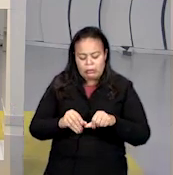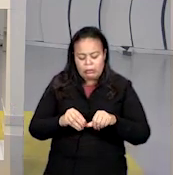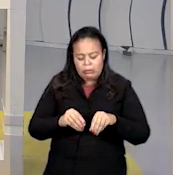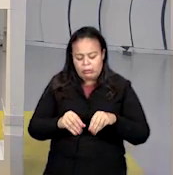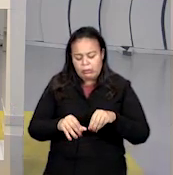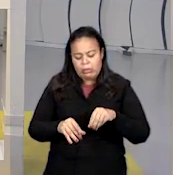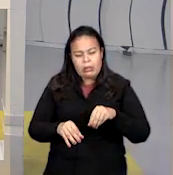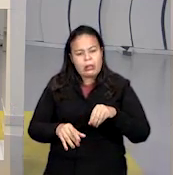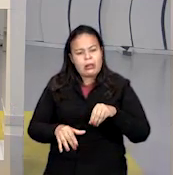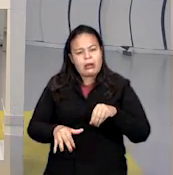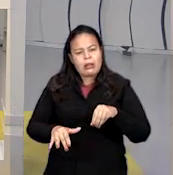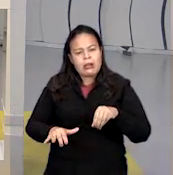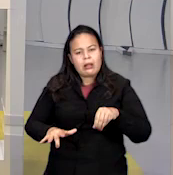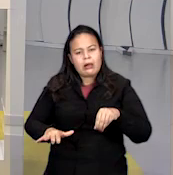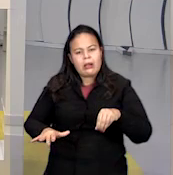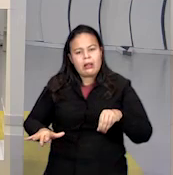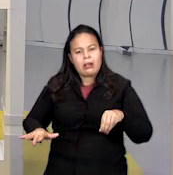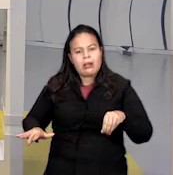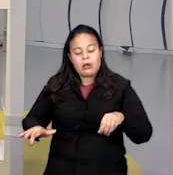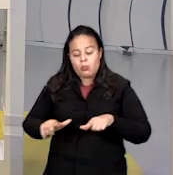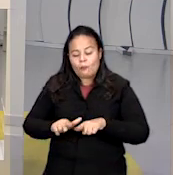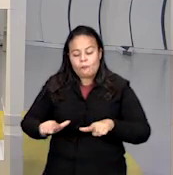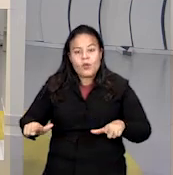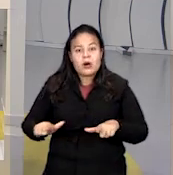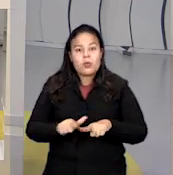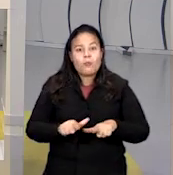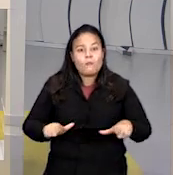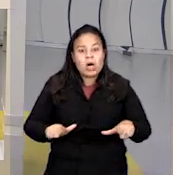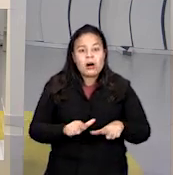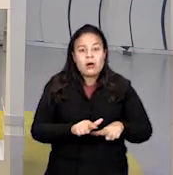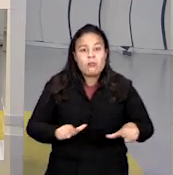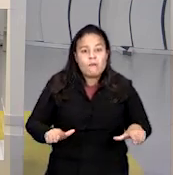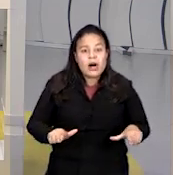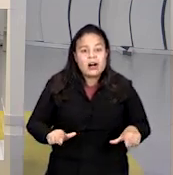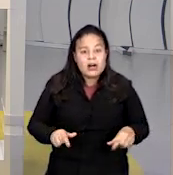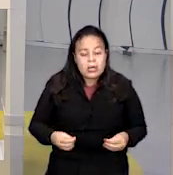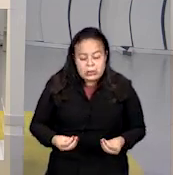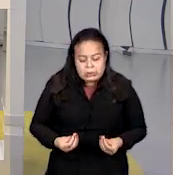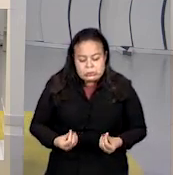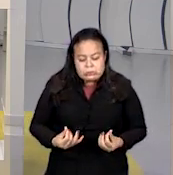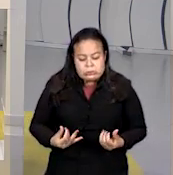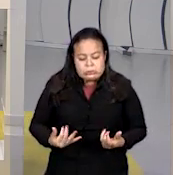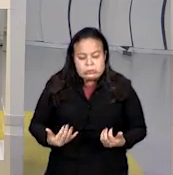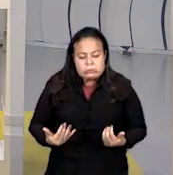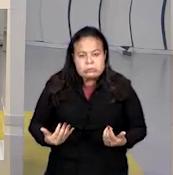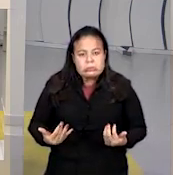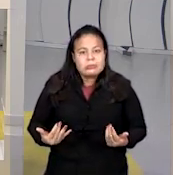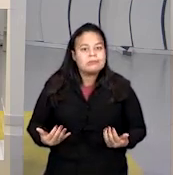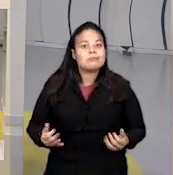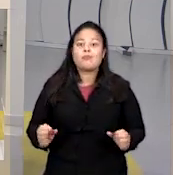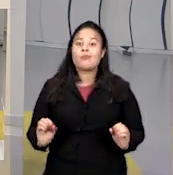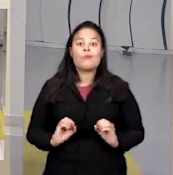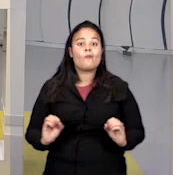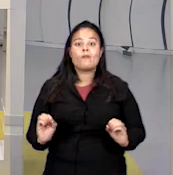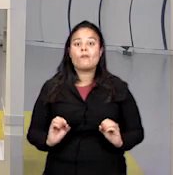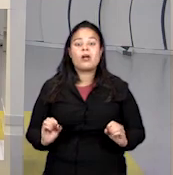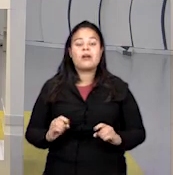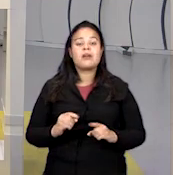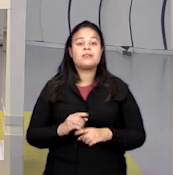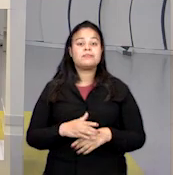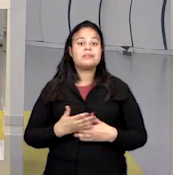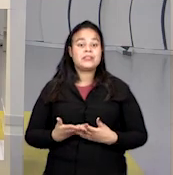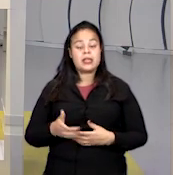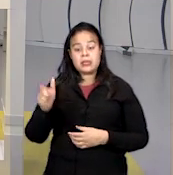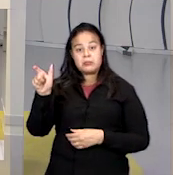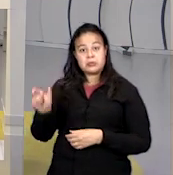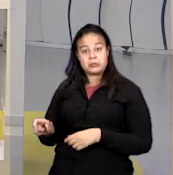daí o cultivo não vai mais se desenvolver da maneira que nós gostaríamos, né? E aí, geralmente, o agricultor faz